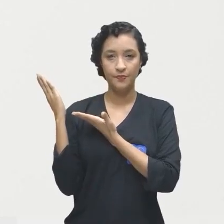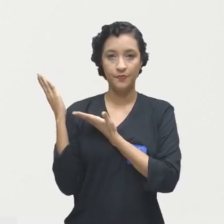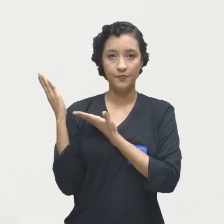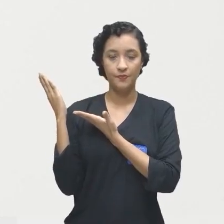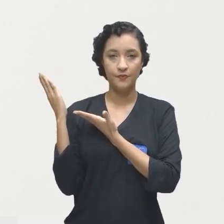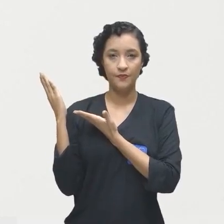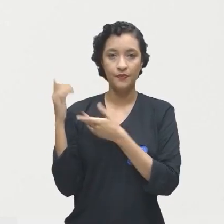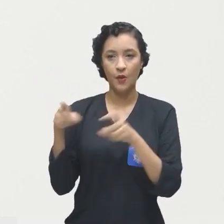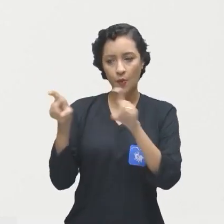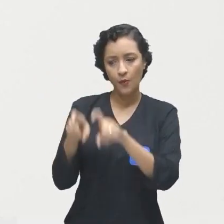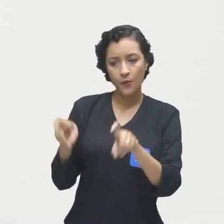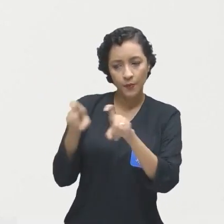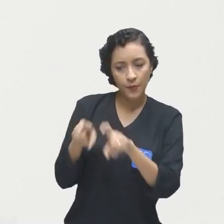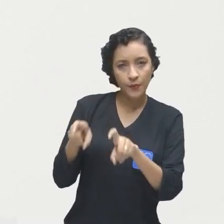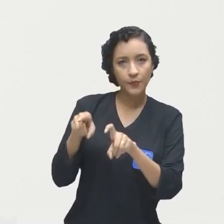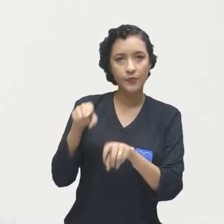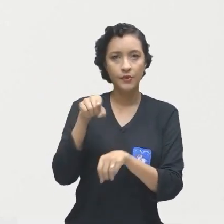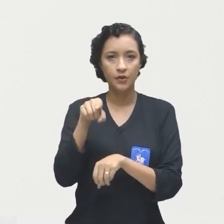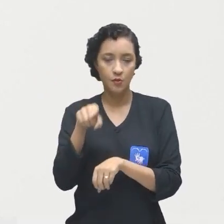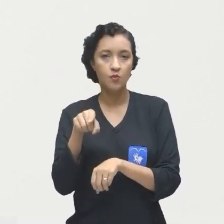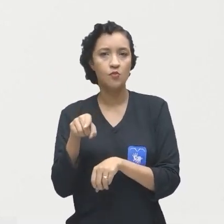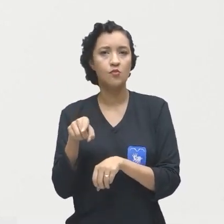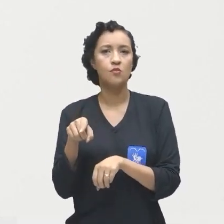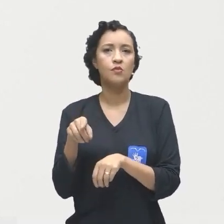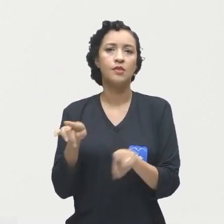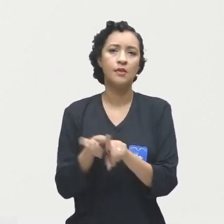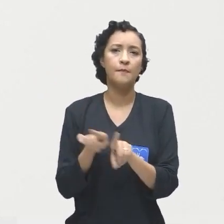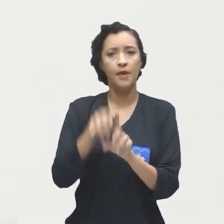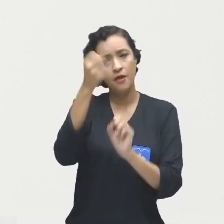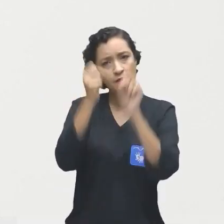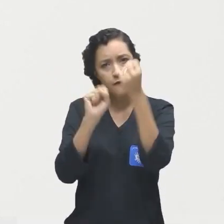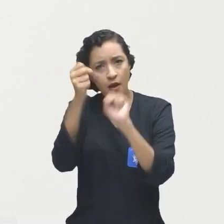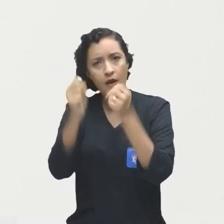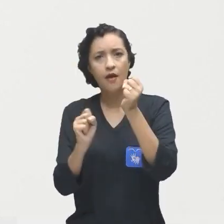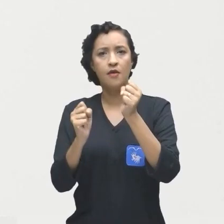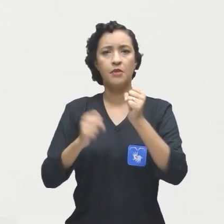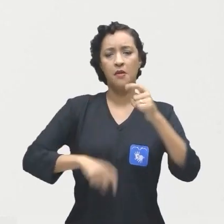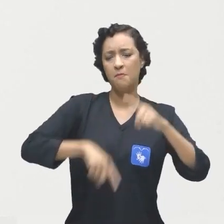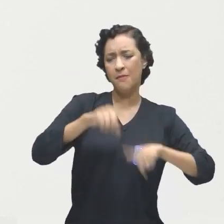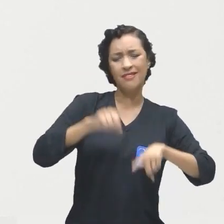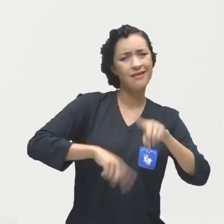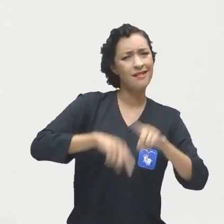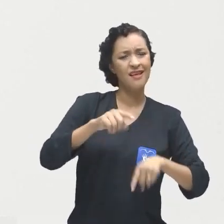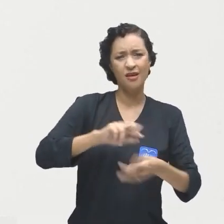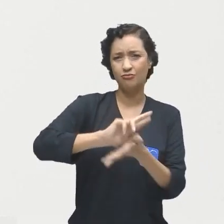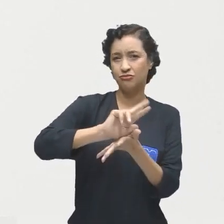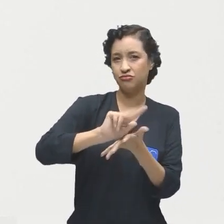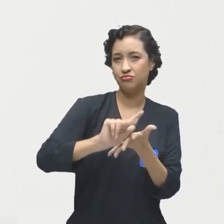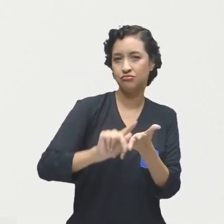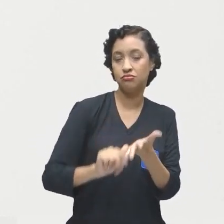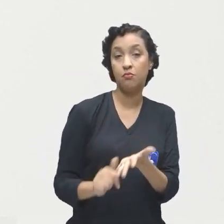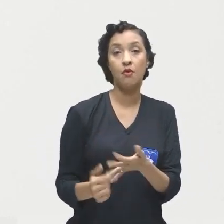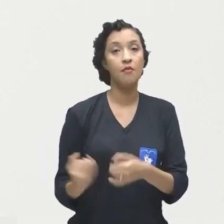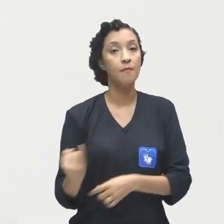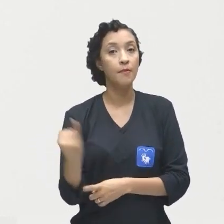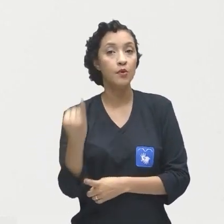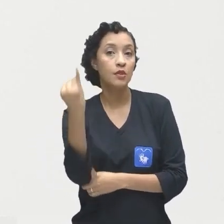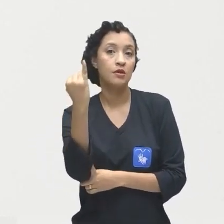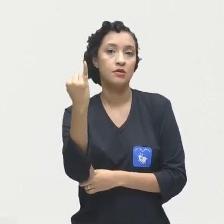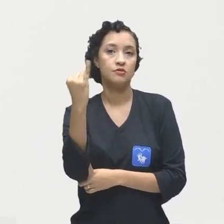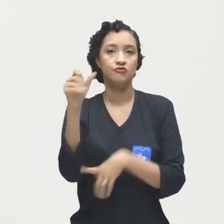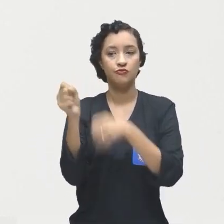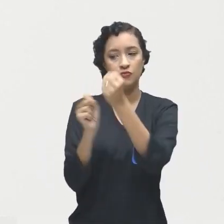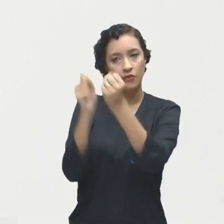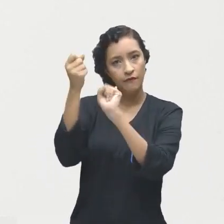de produção tão importantes na construção, na geração de